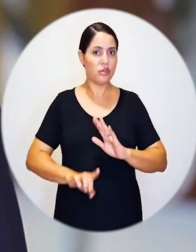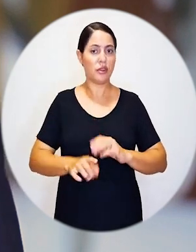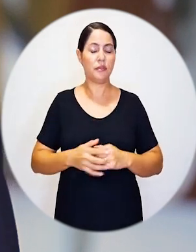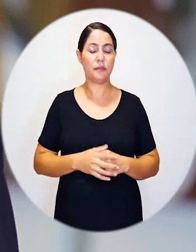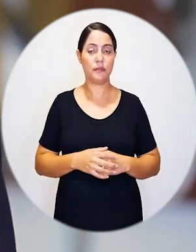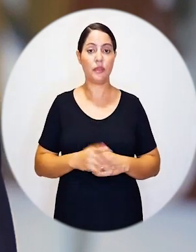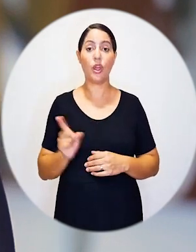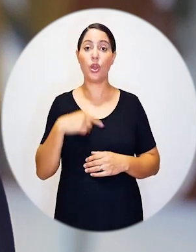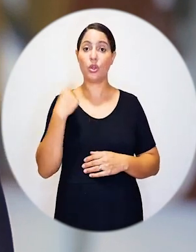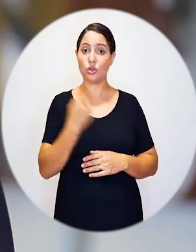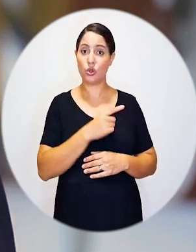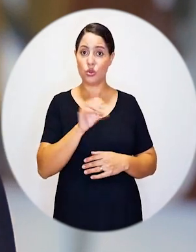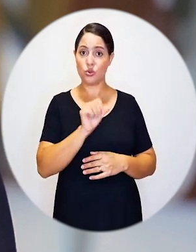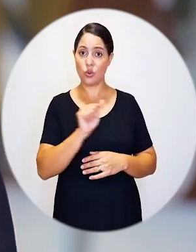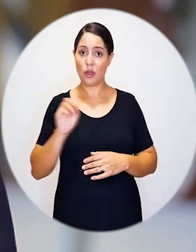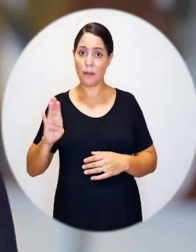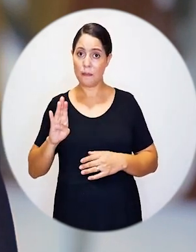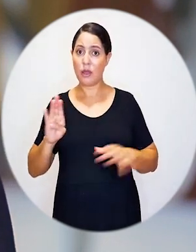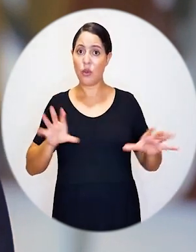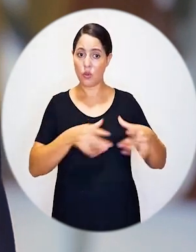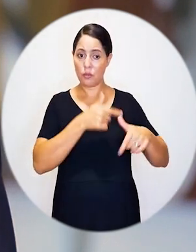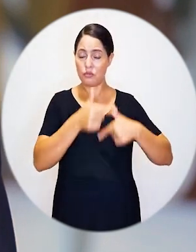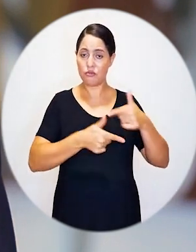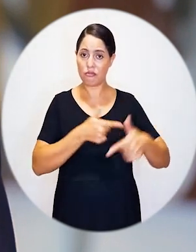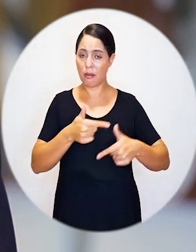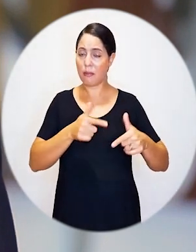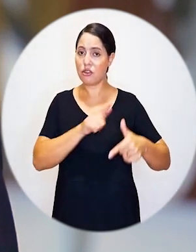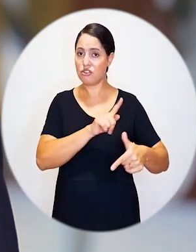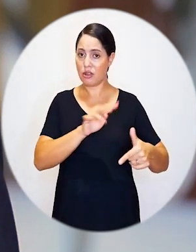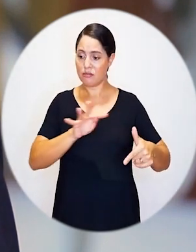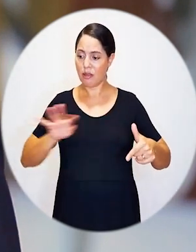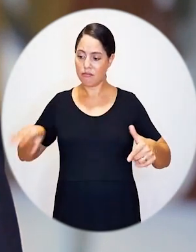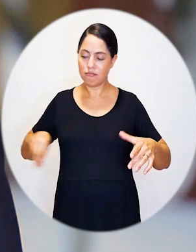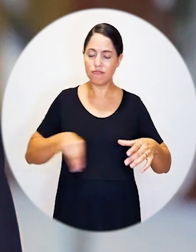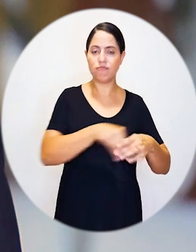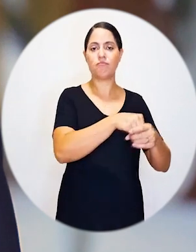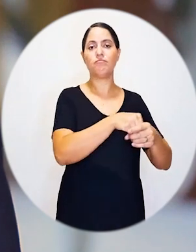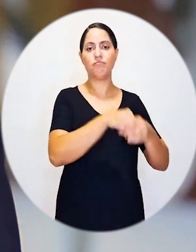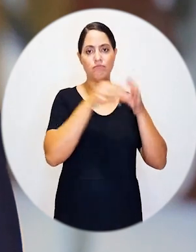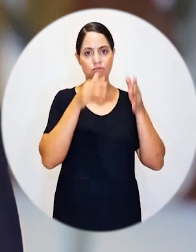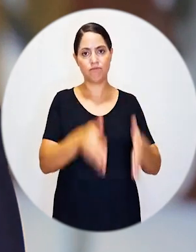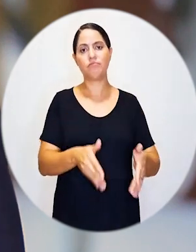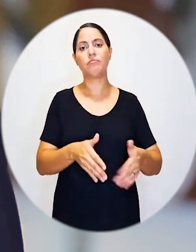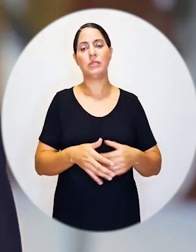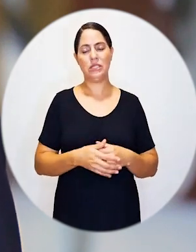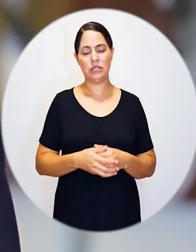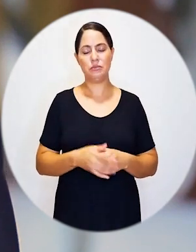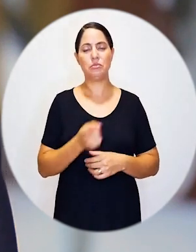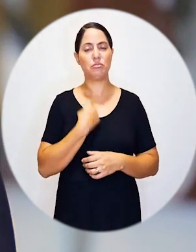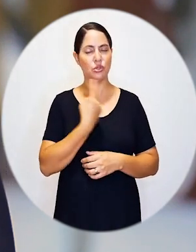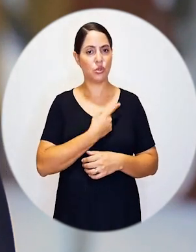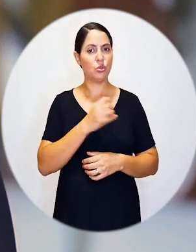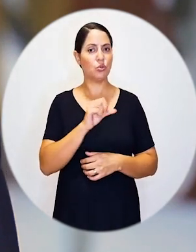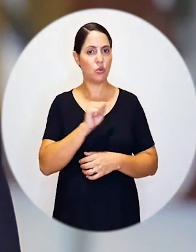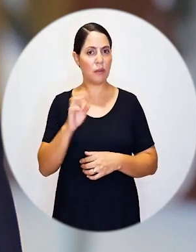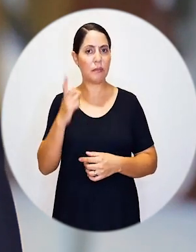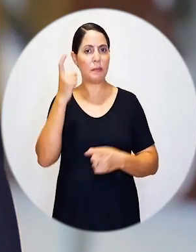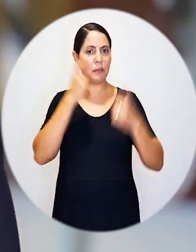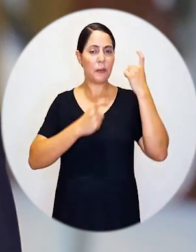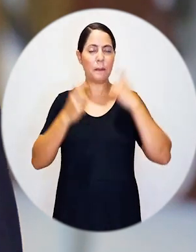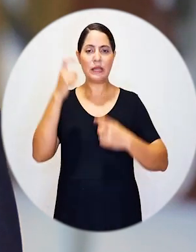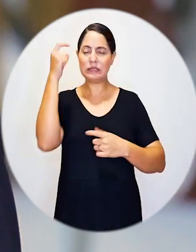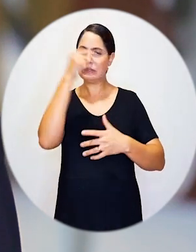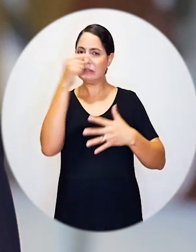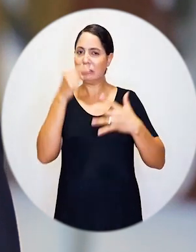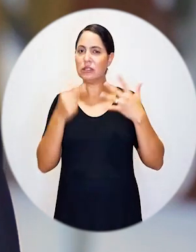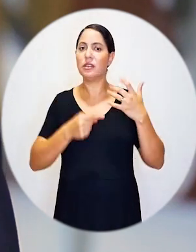modalidade nos cursos de direito. A OAB integra esse grupo de trabalho, expõe, né, a sua preocupação e estamos